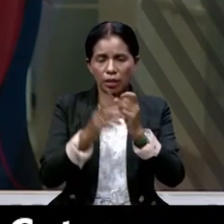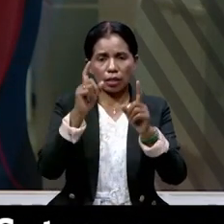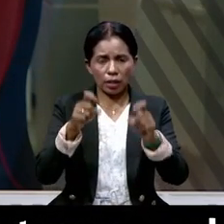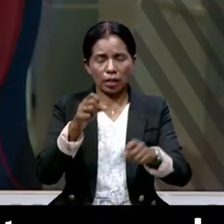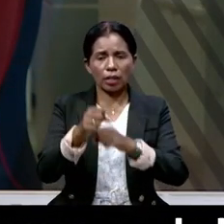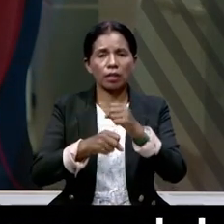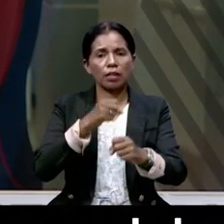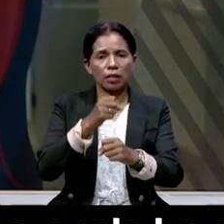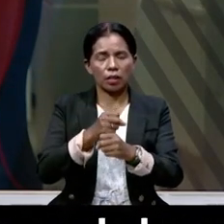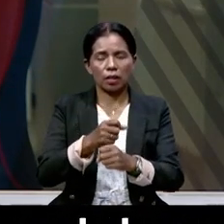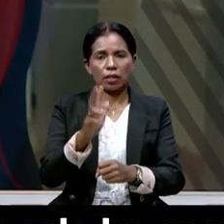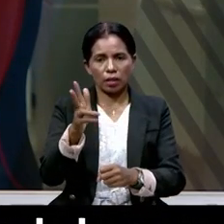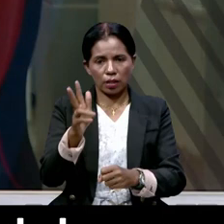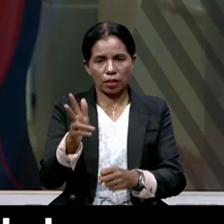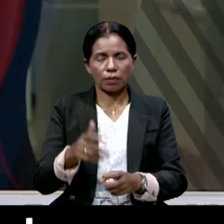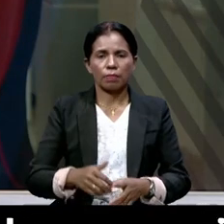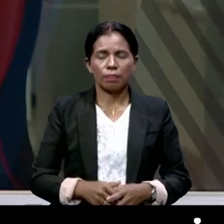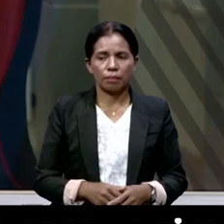nuluana.